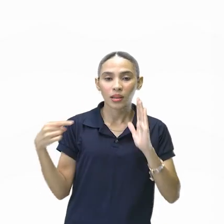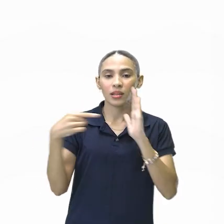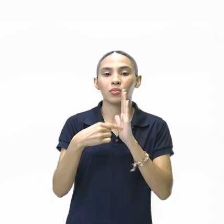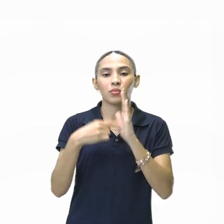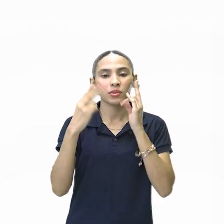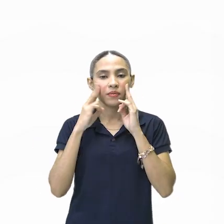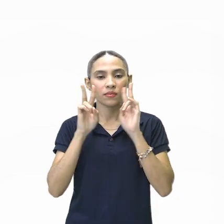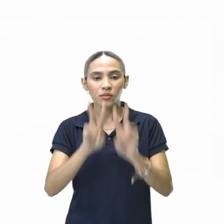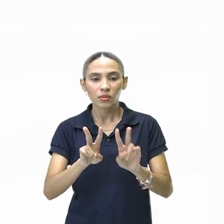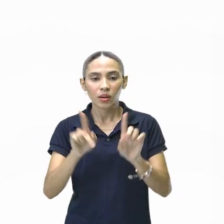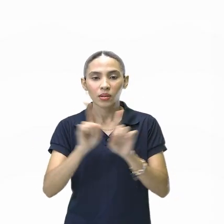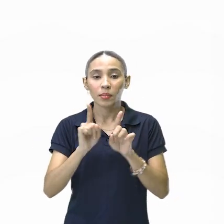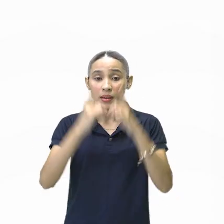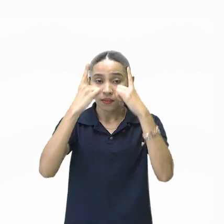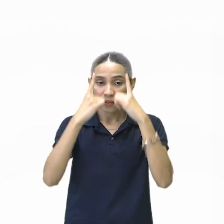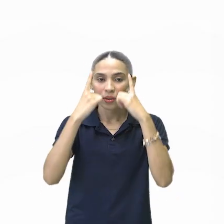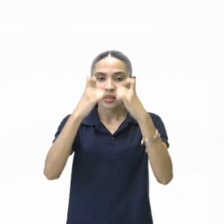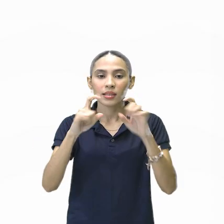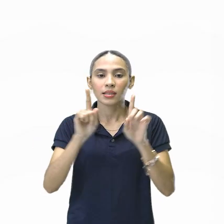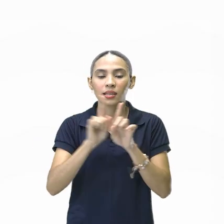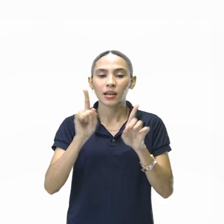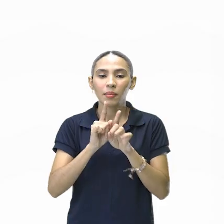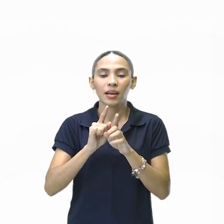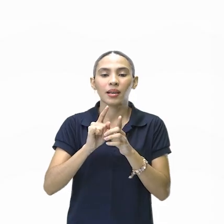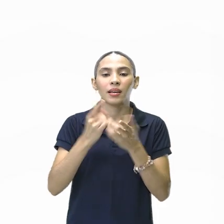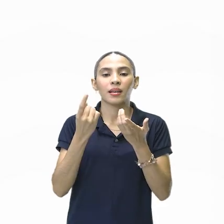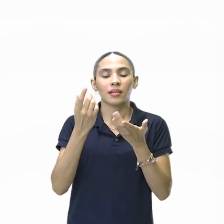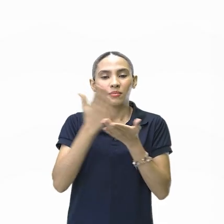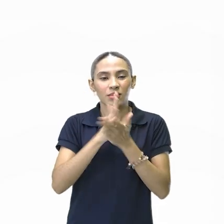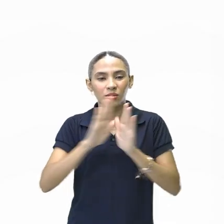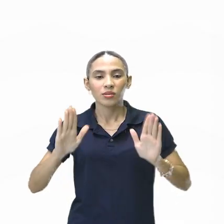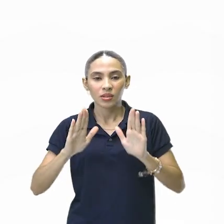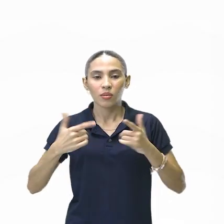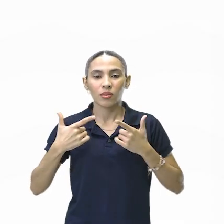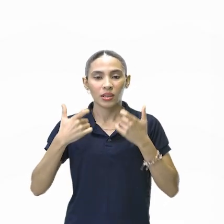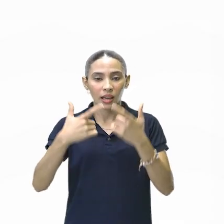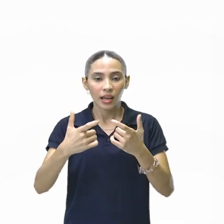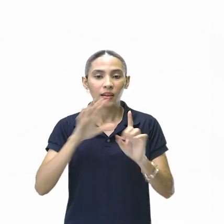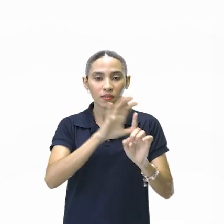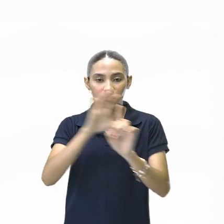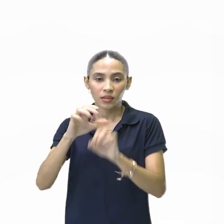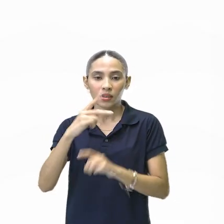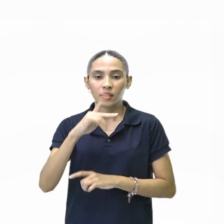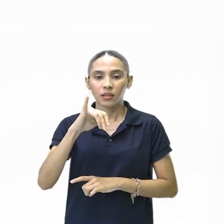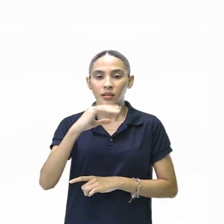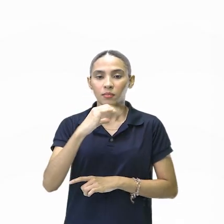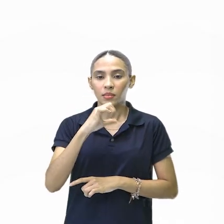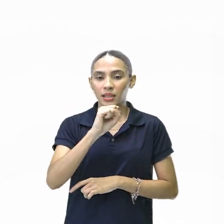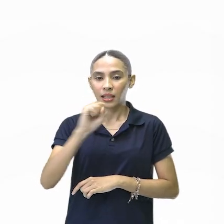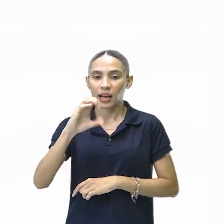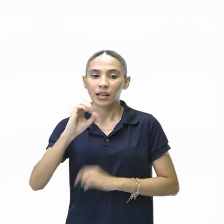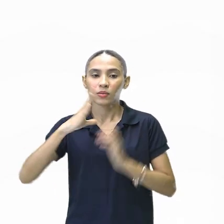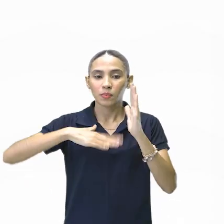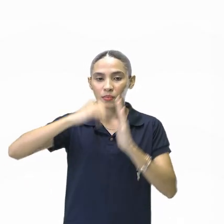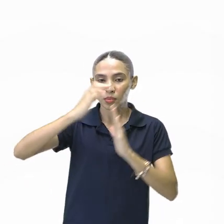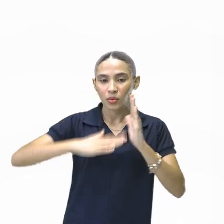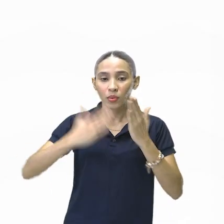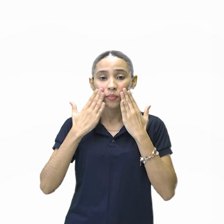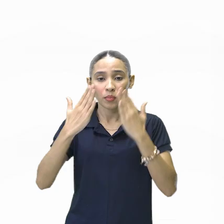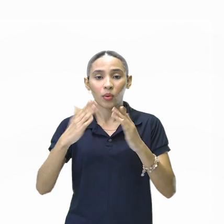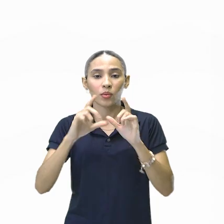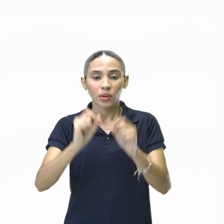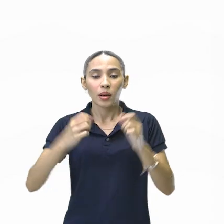a barbárie e a destruição causadas pela guerra. Picasso pintou a obra em resposta